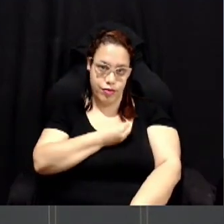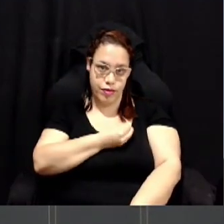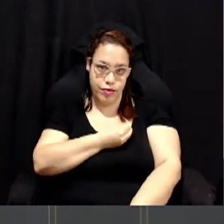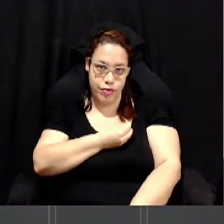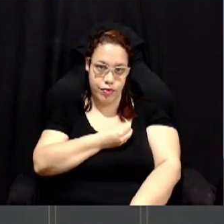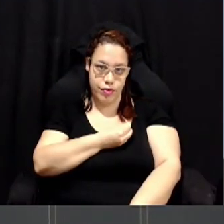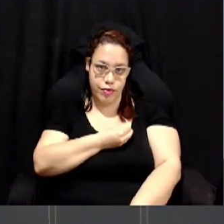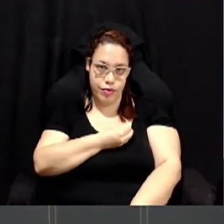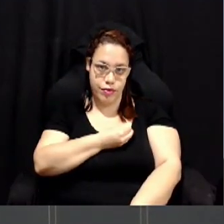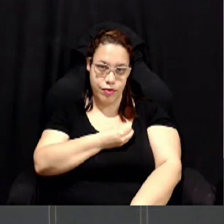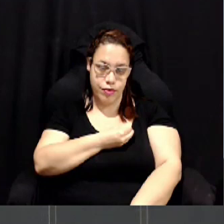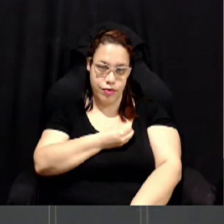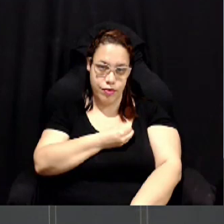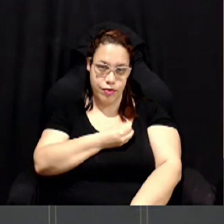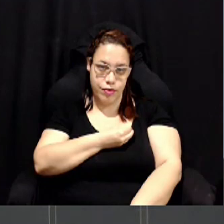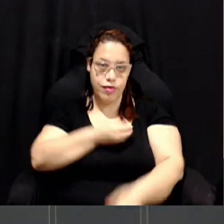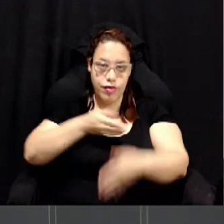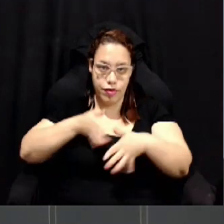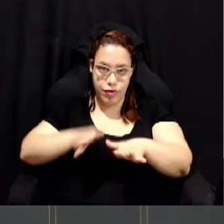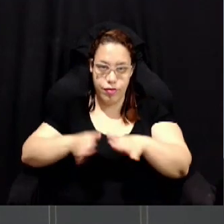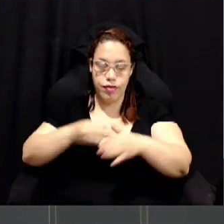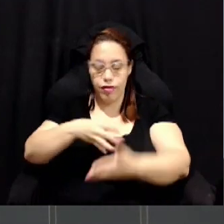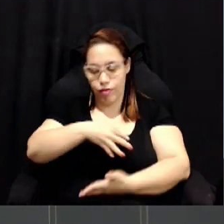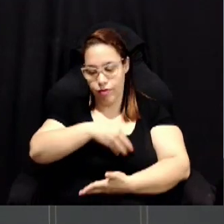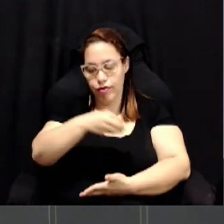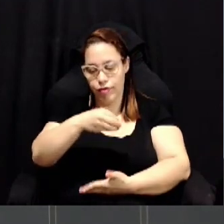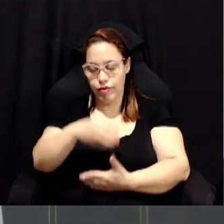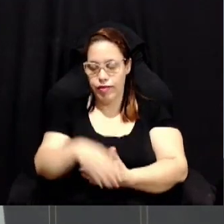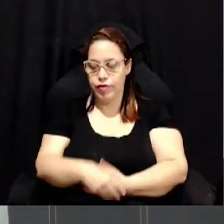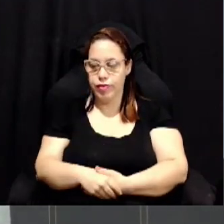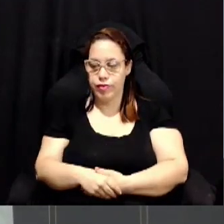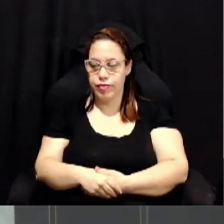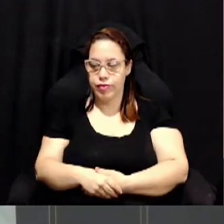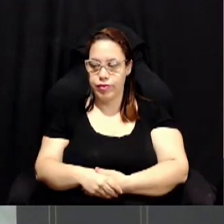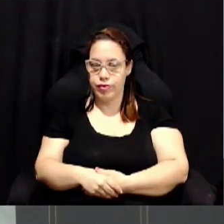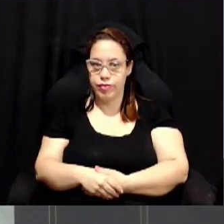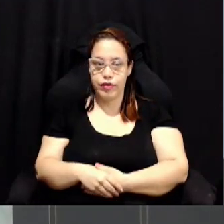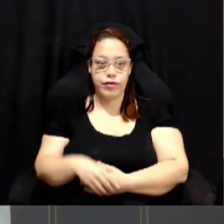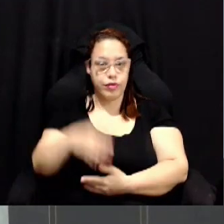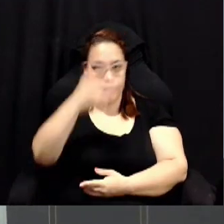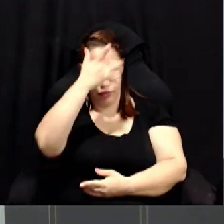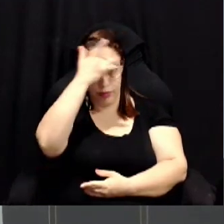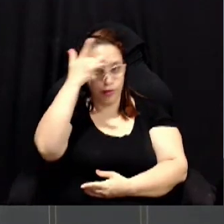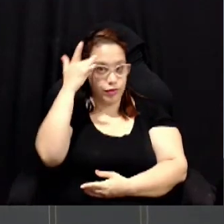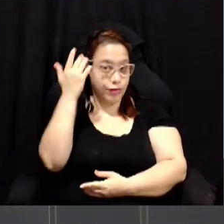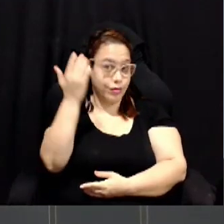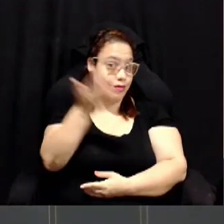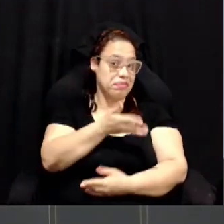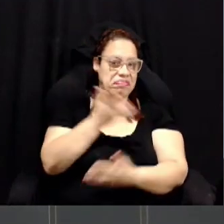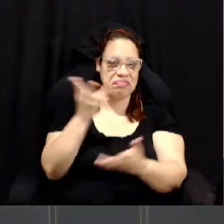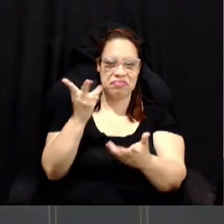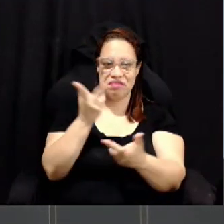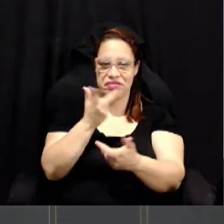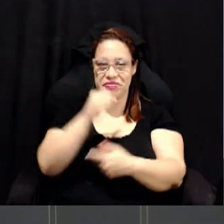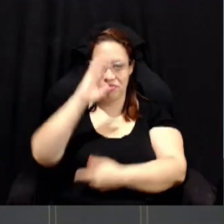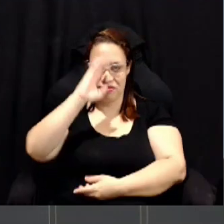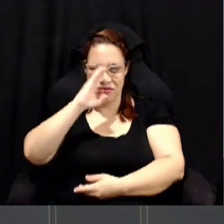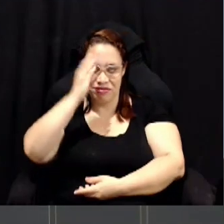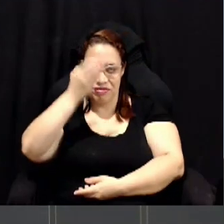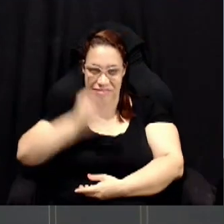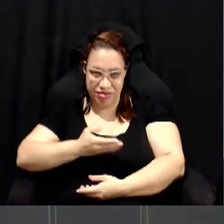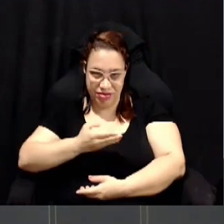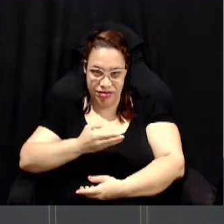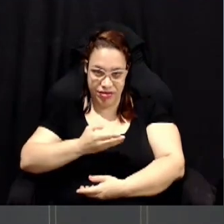por dia, desde o nascimento da minha filha. E participar com pessoas ilustres, né? Para mim é uma honra estar aqui com os